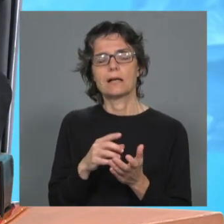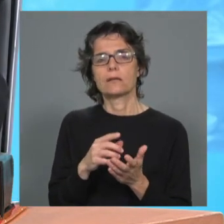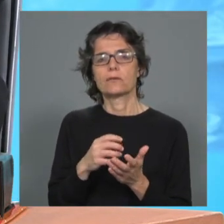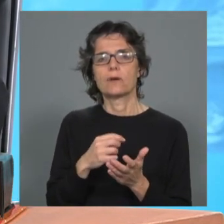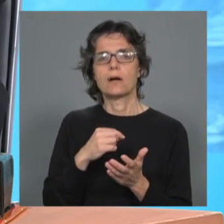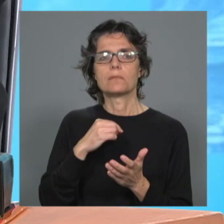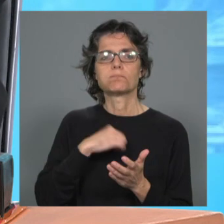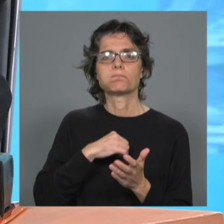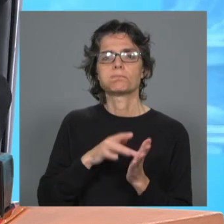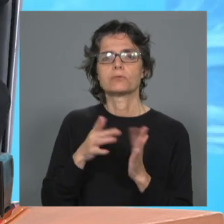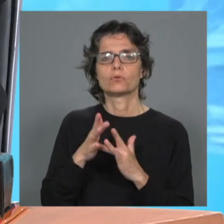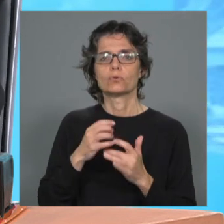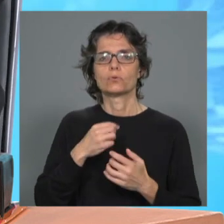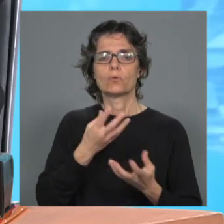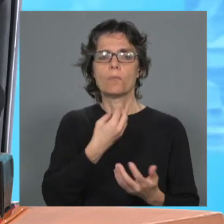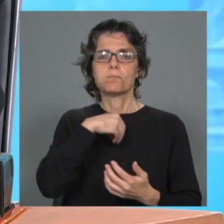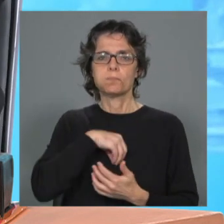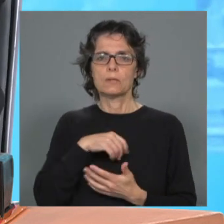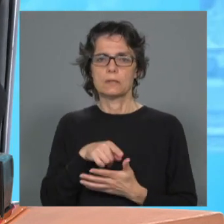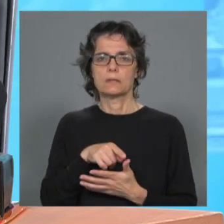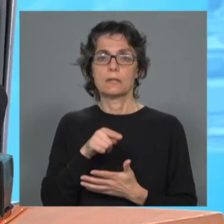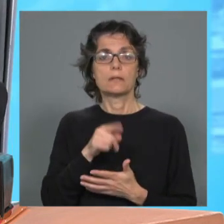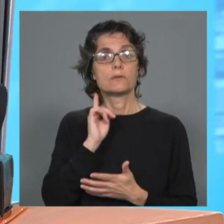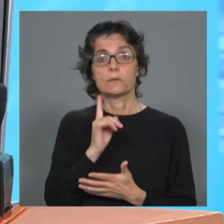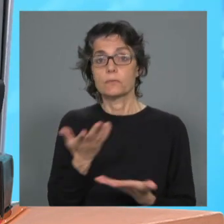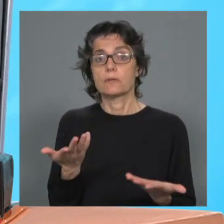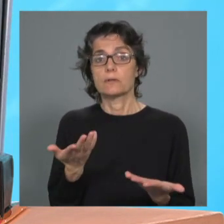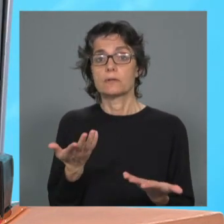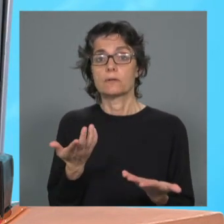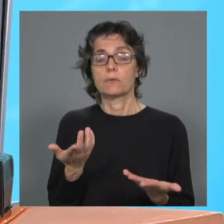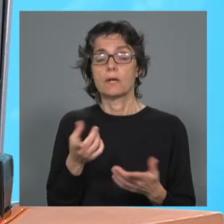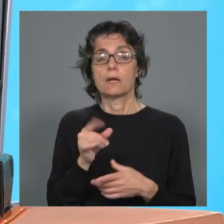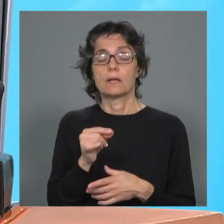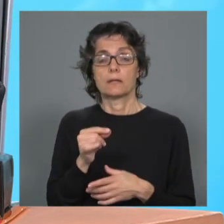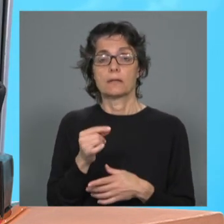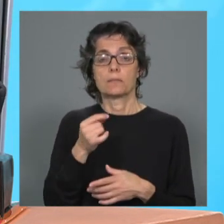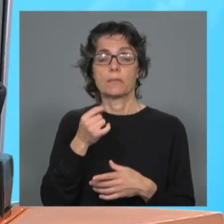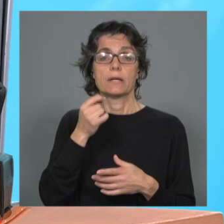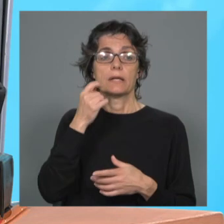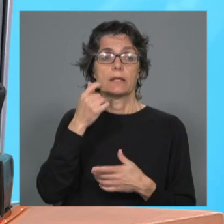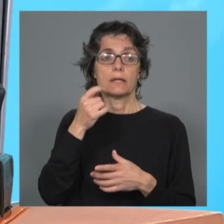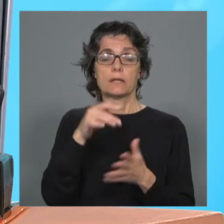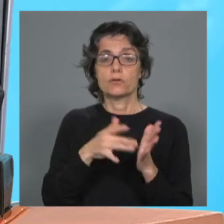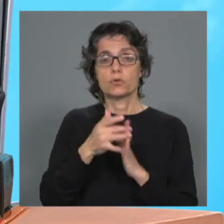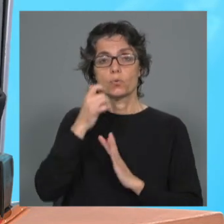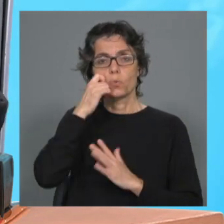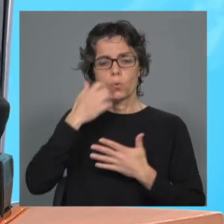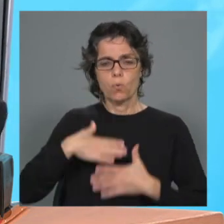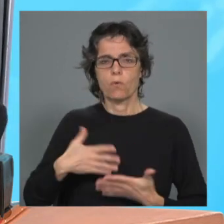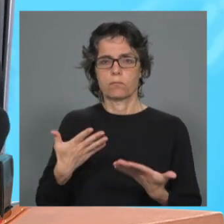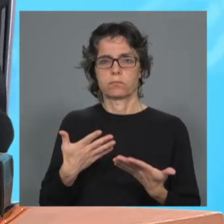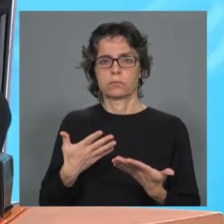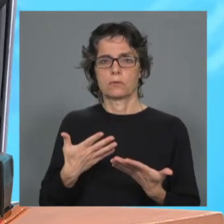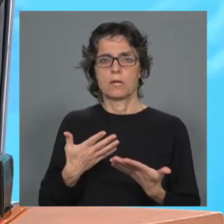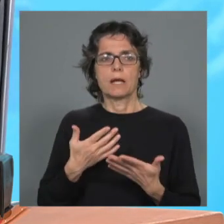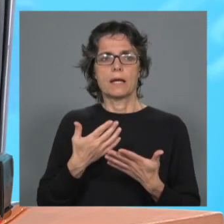há vivência pascal sem a dimensão da encarnação, como aliás no Antigo Testamento. É a encarnação histórica do povo